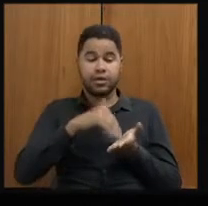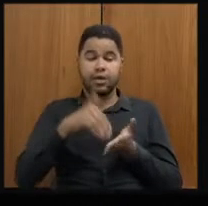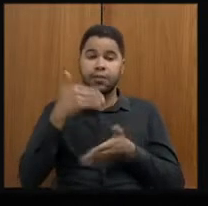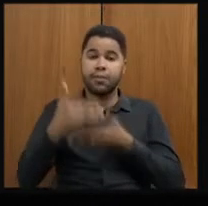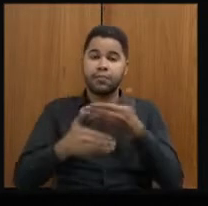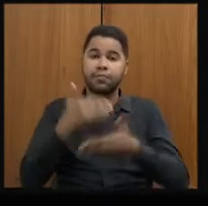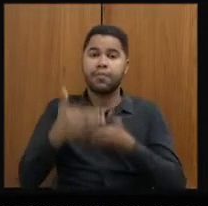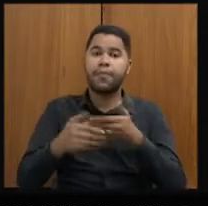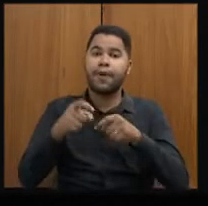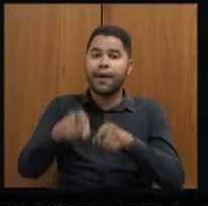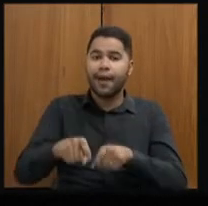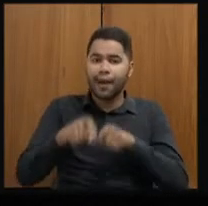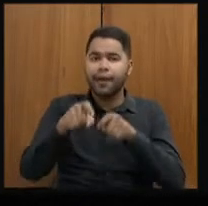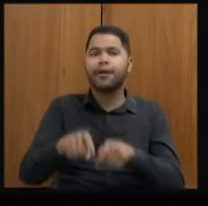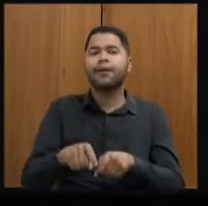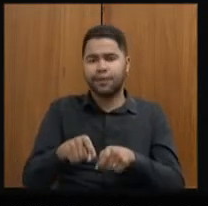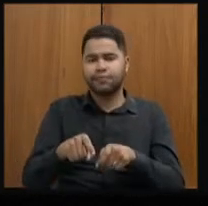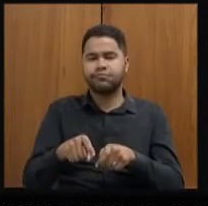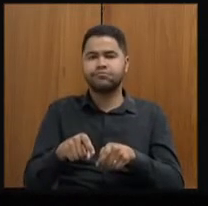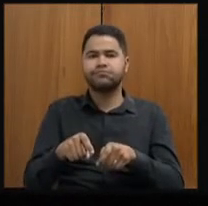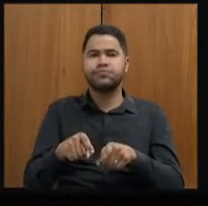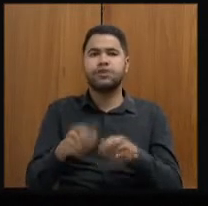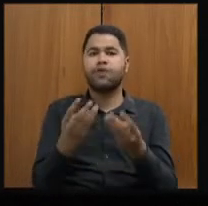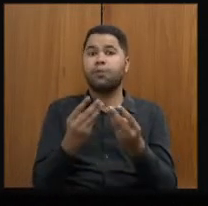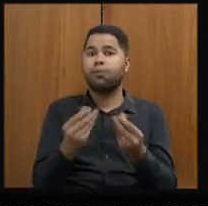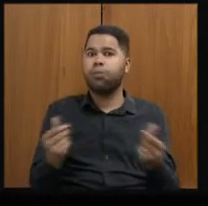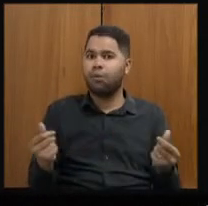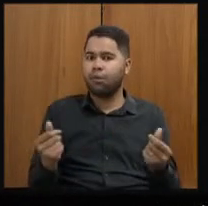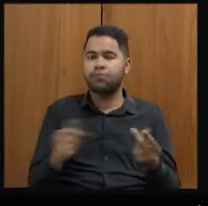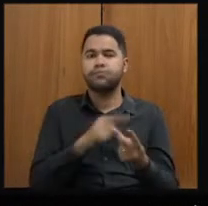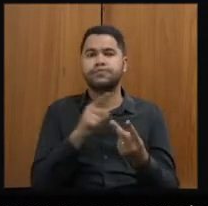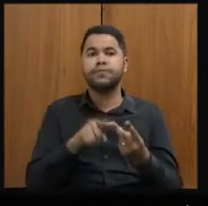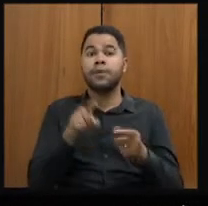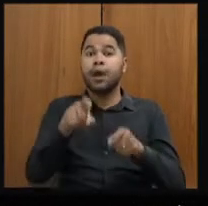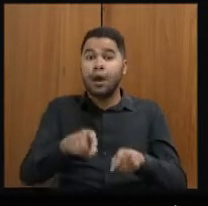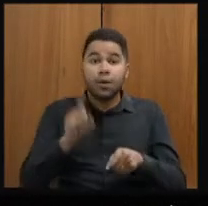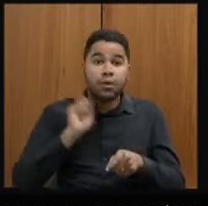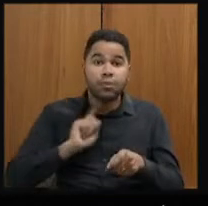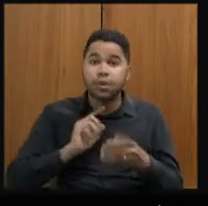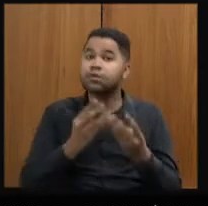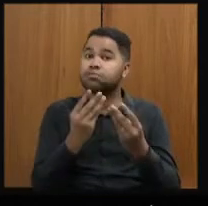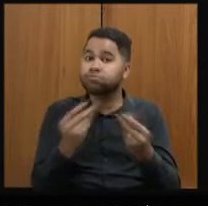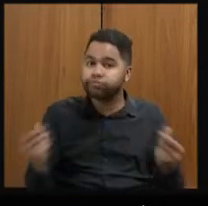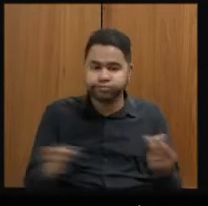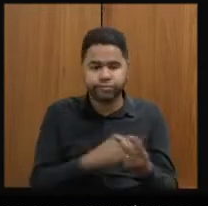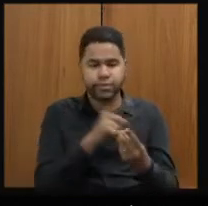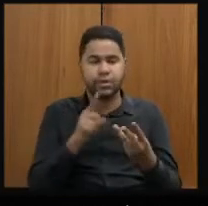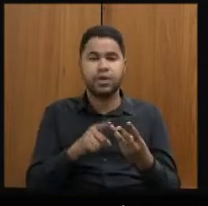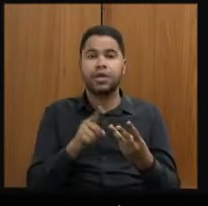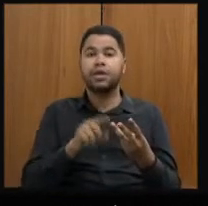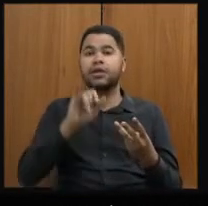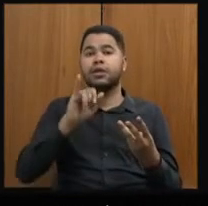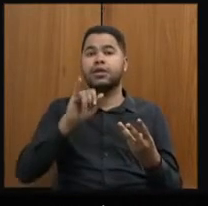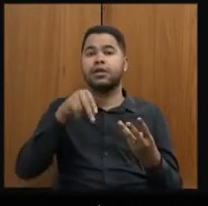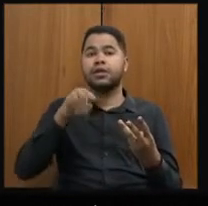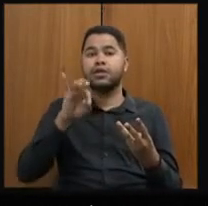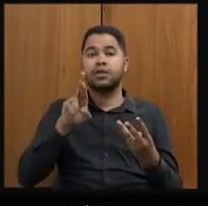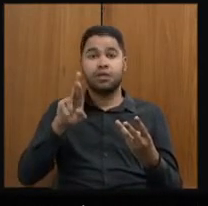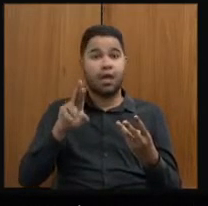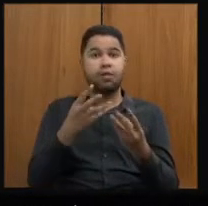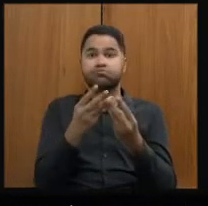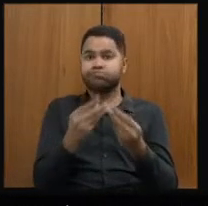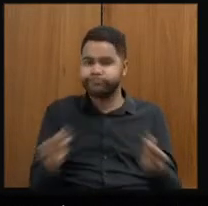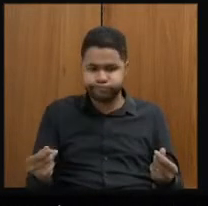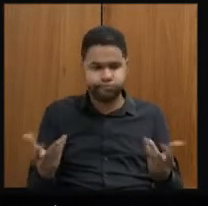Desenvolvimento Agrário que Foi extinta a ruralminas que Foi extinta o Inter que foi extinto e